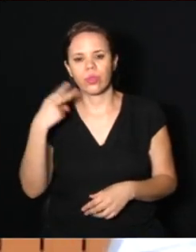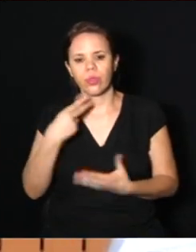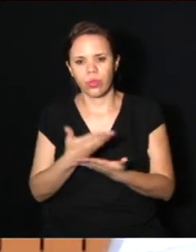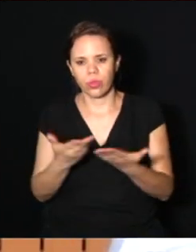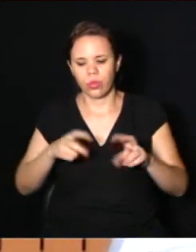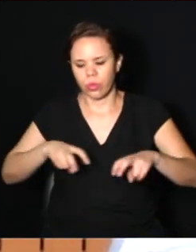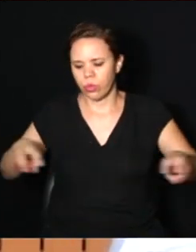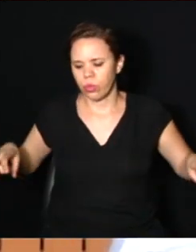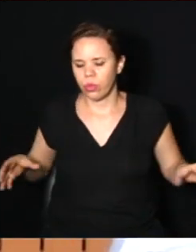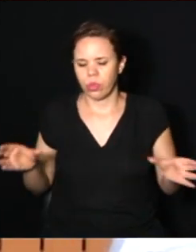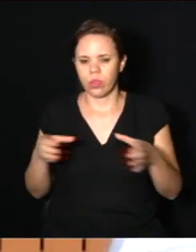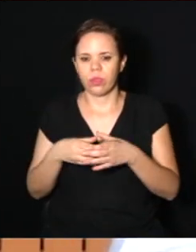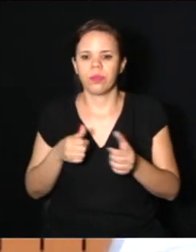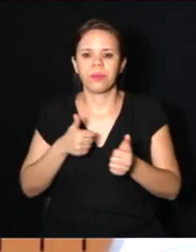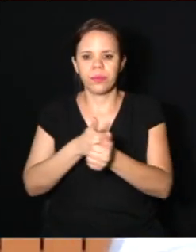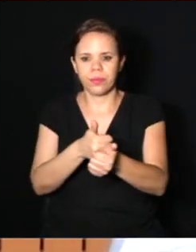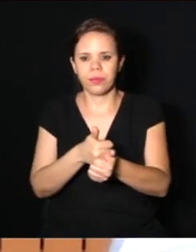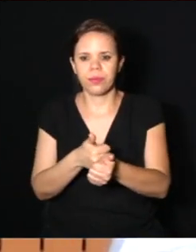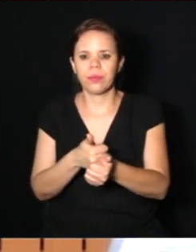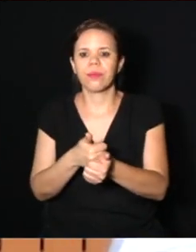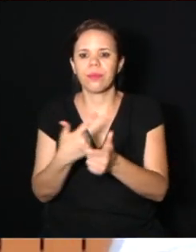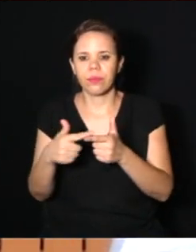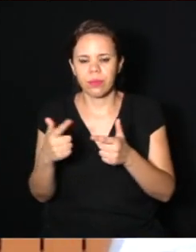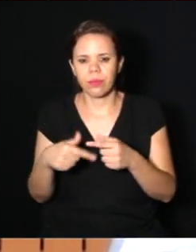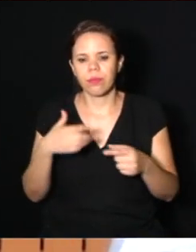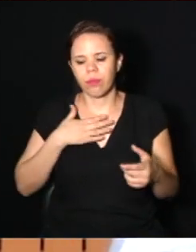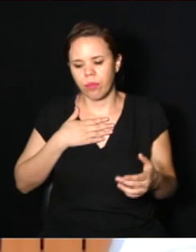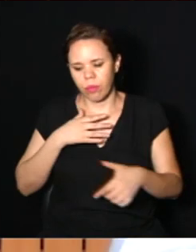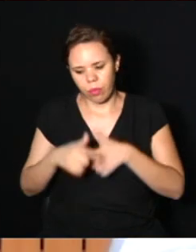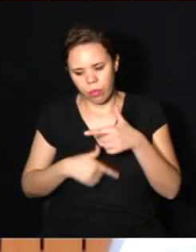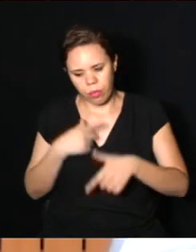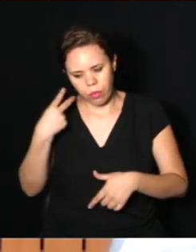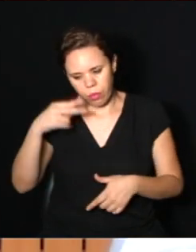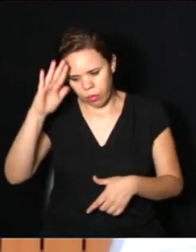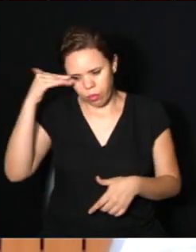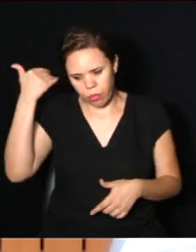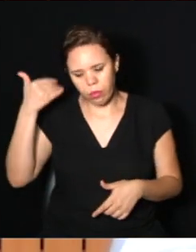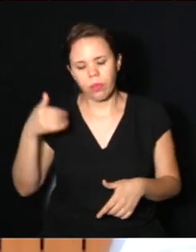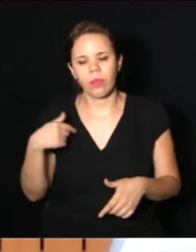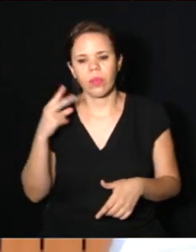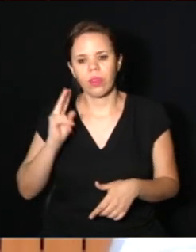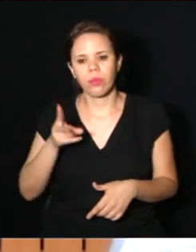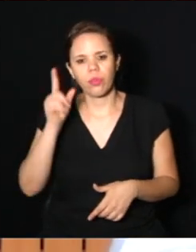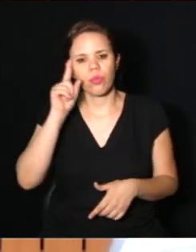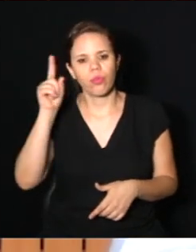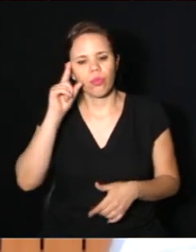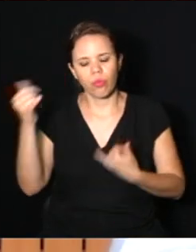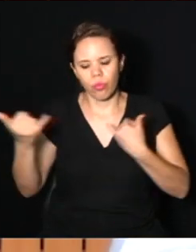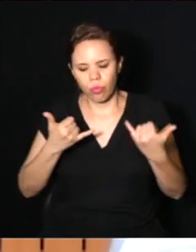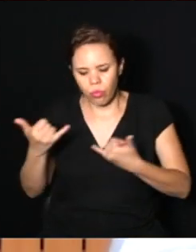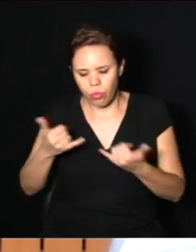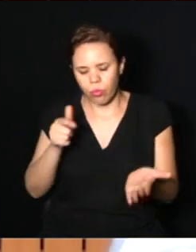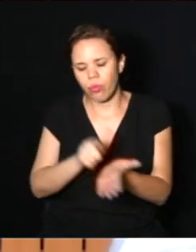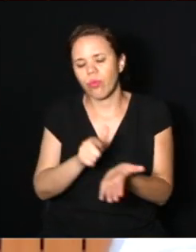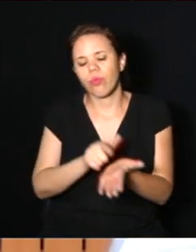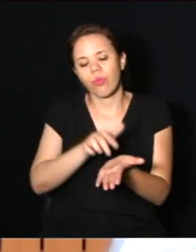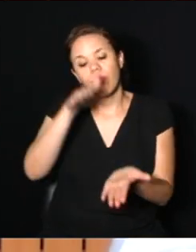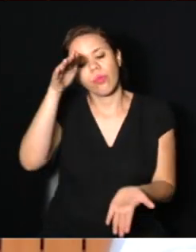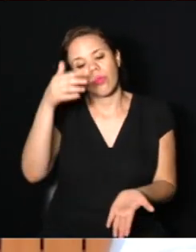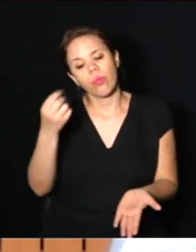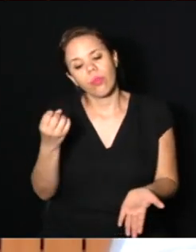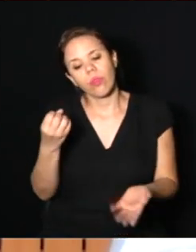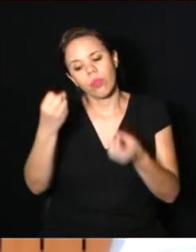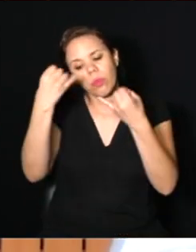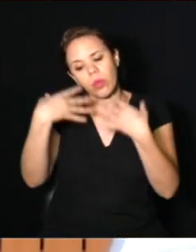dessa comissão, estão acompanhando essa situação, assim como o meu mandato, e chega a cada dia o relato de situações de